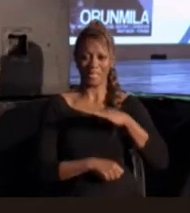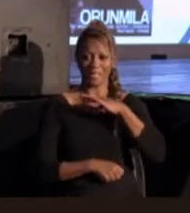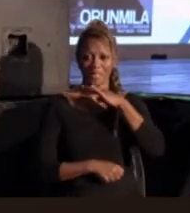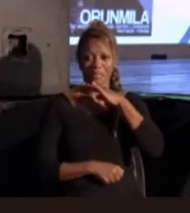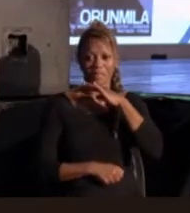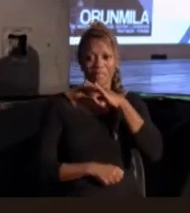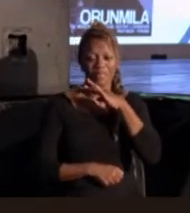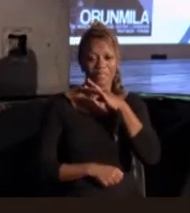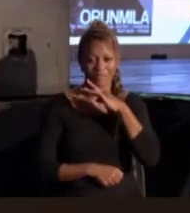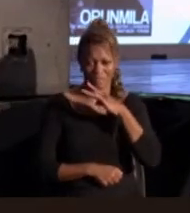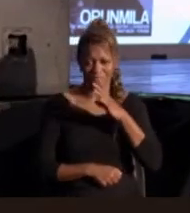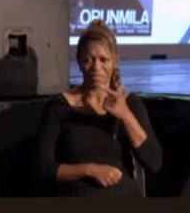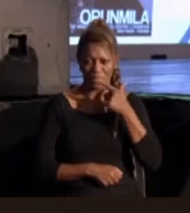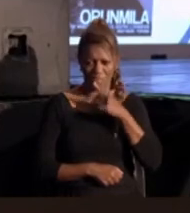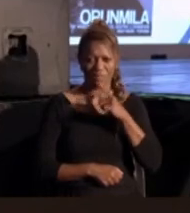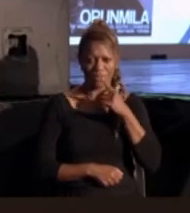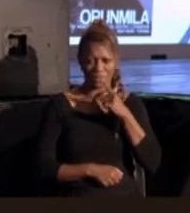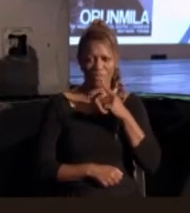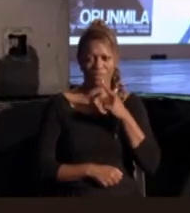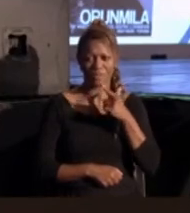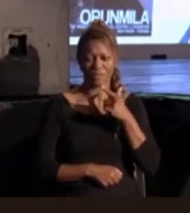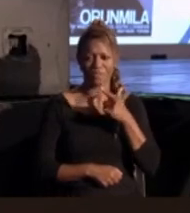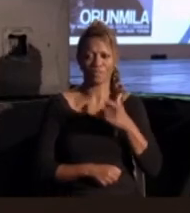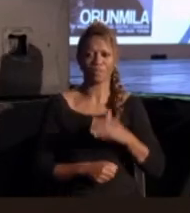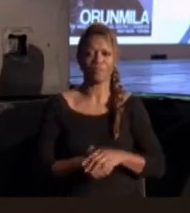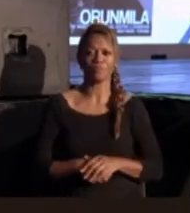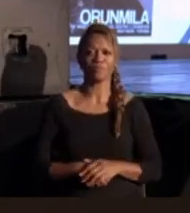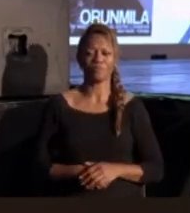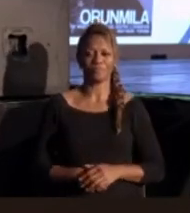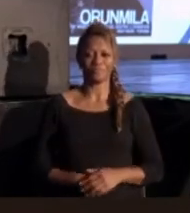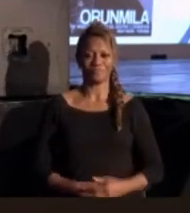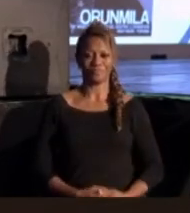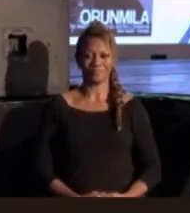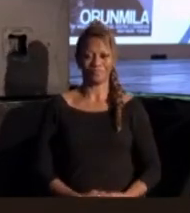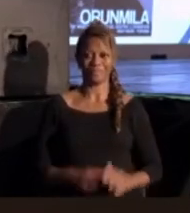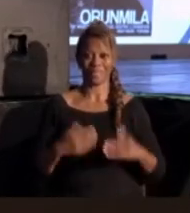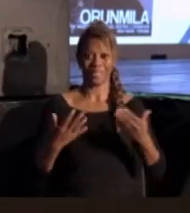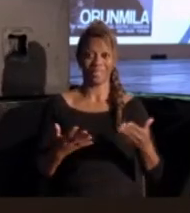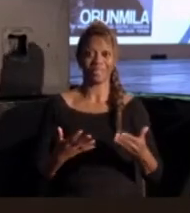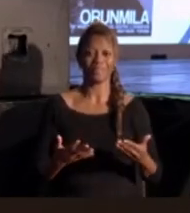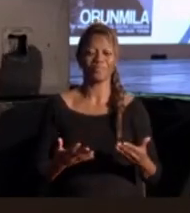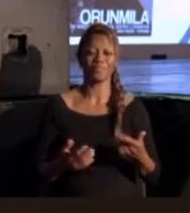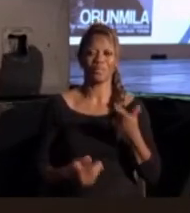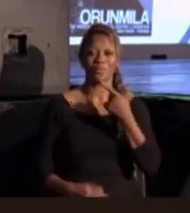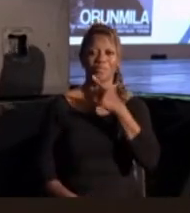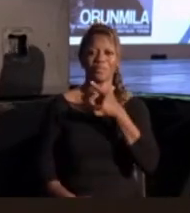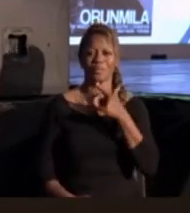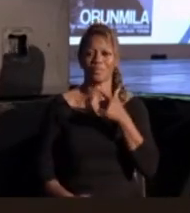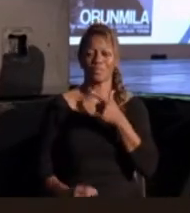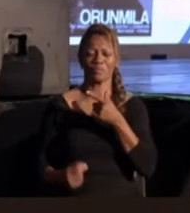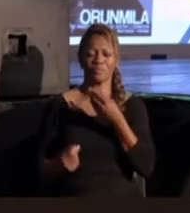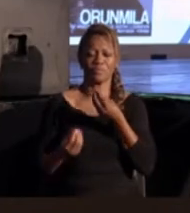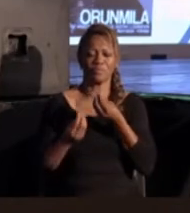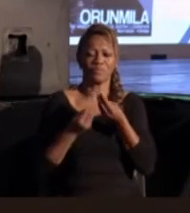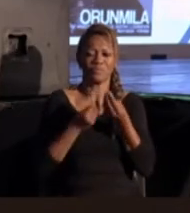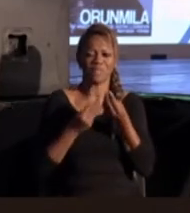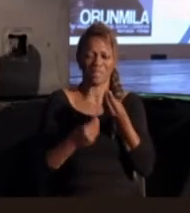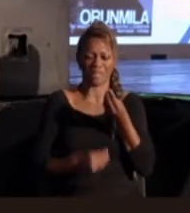poderia preparar. Alguma coisa com sabor terrificante, que deixasse ele nauseado ou com